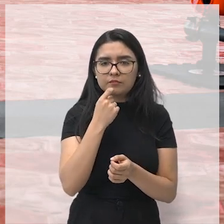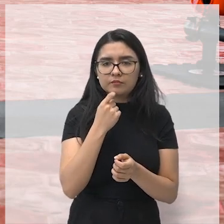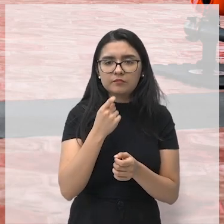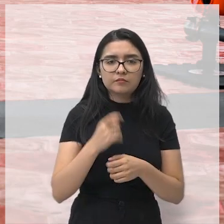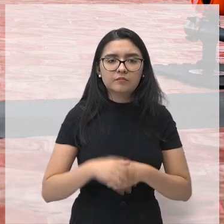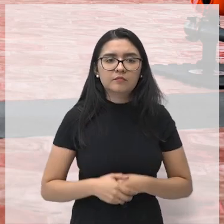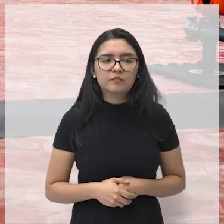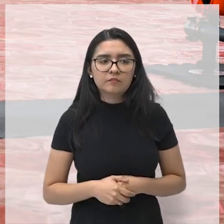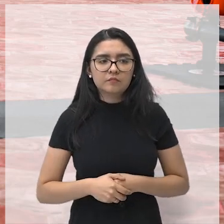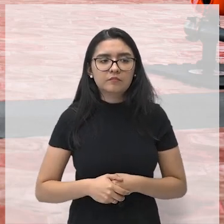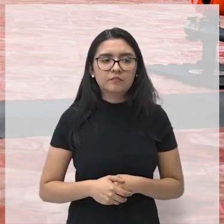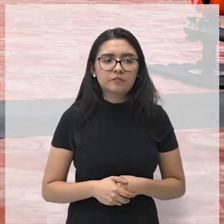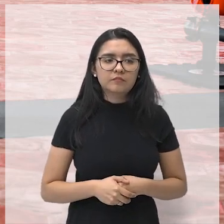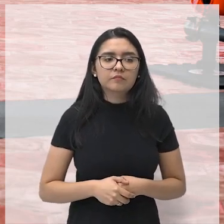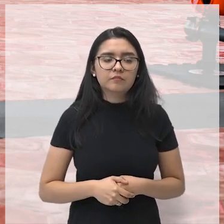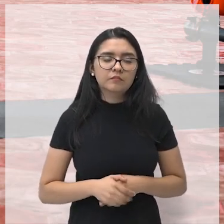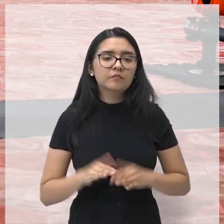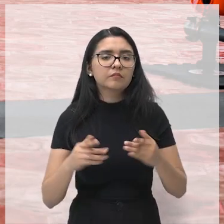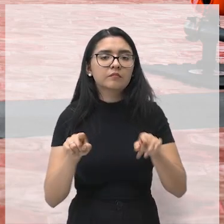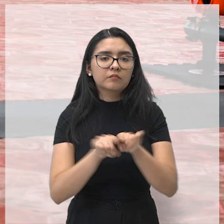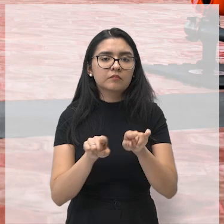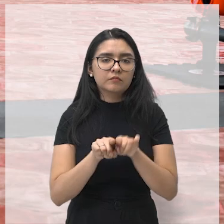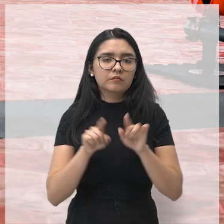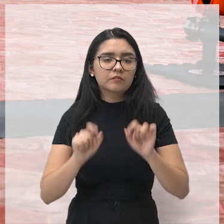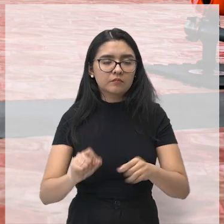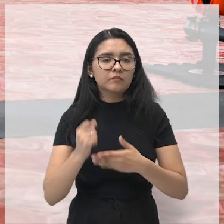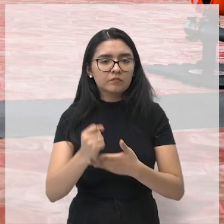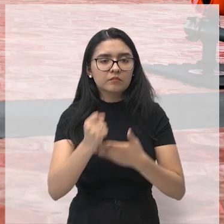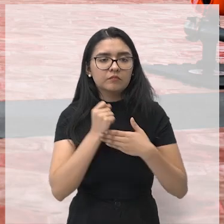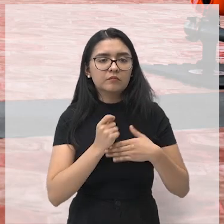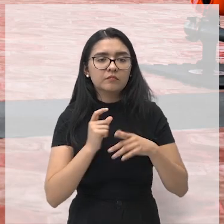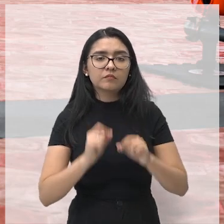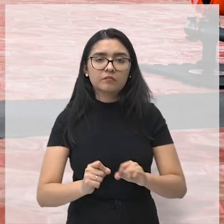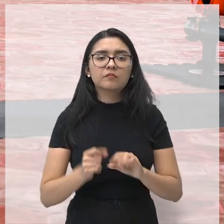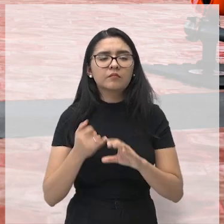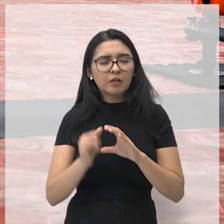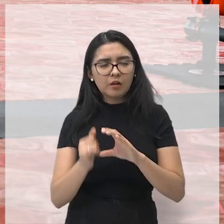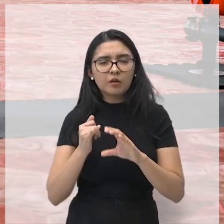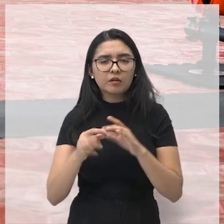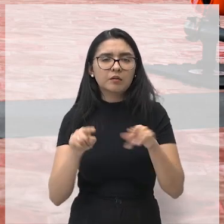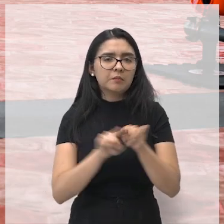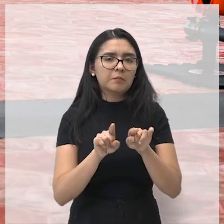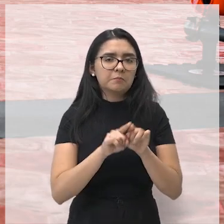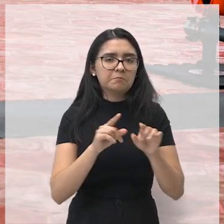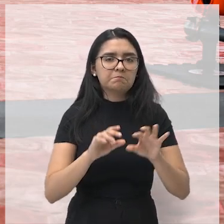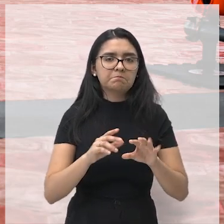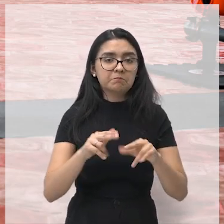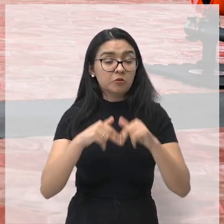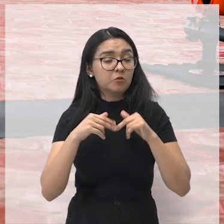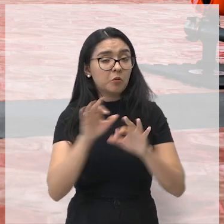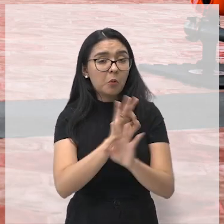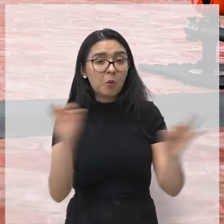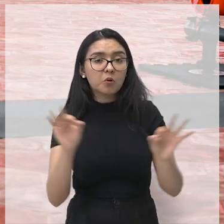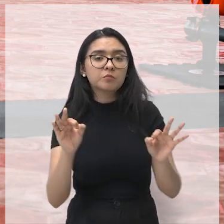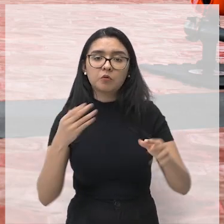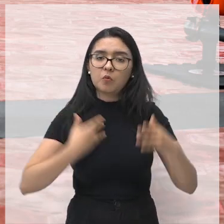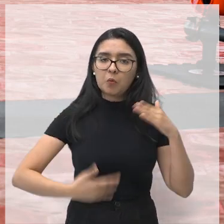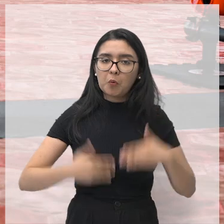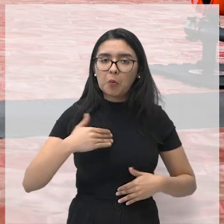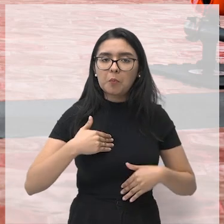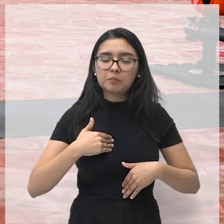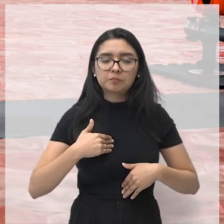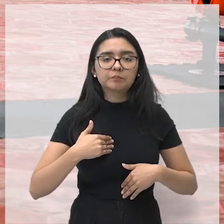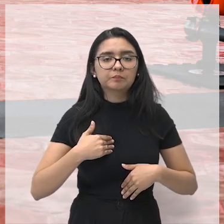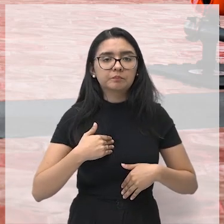uma atividade física, também vai auxiliar na queima de muitas calorias, por isso ele é ótimo para manter o corpo em forma,